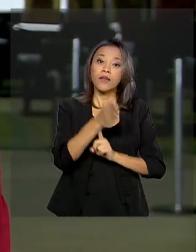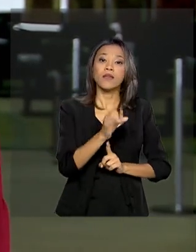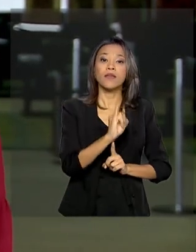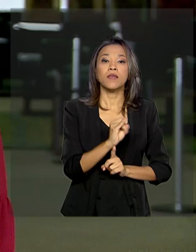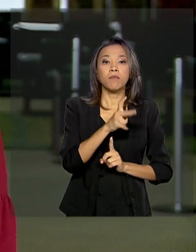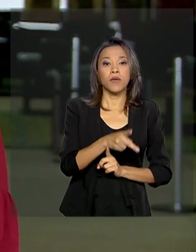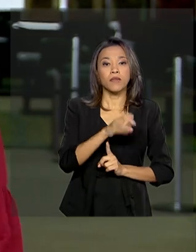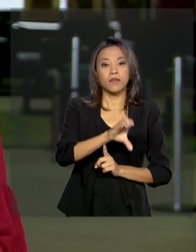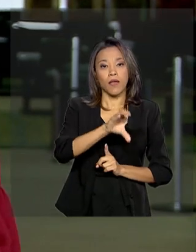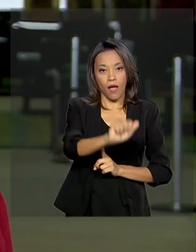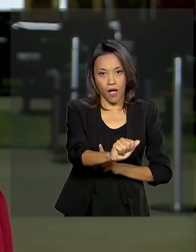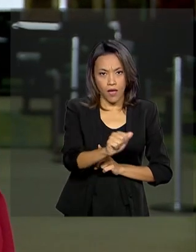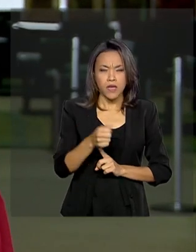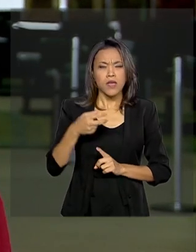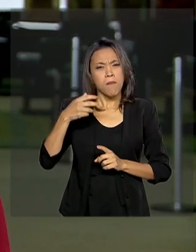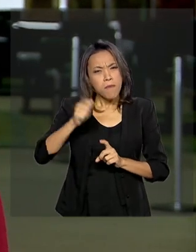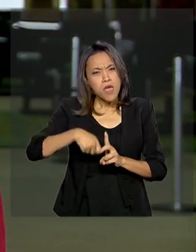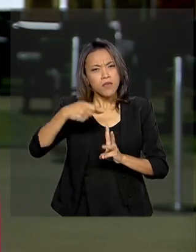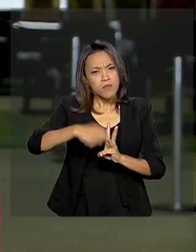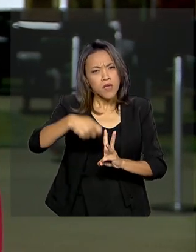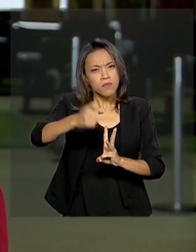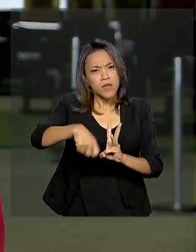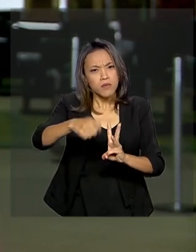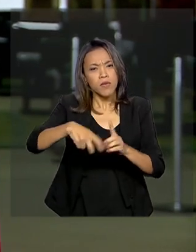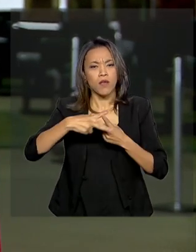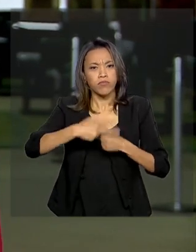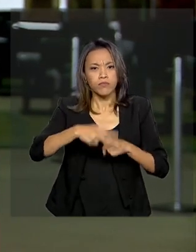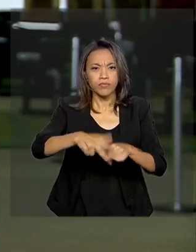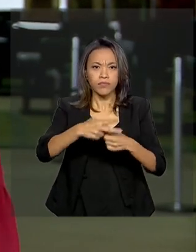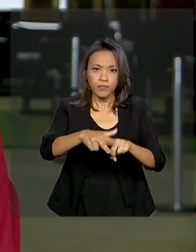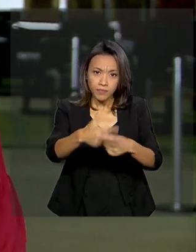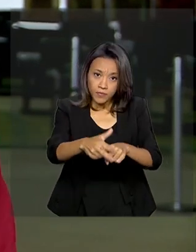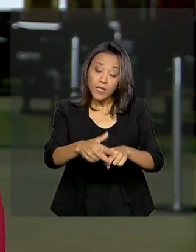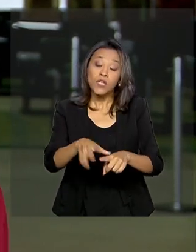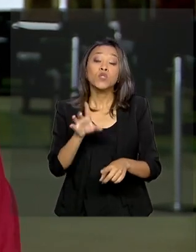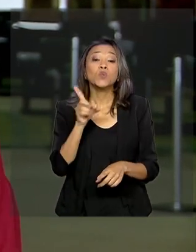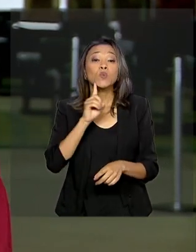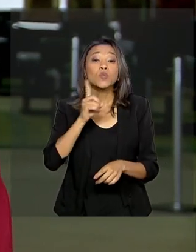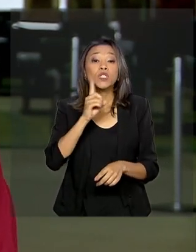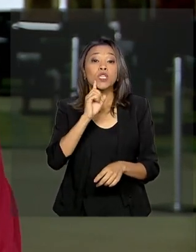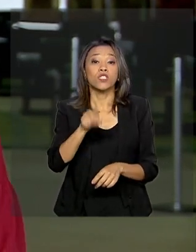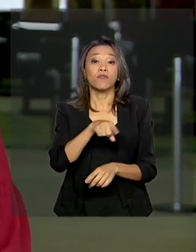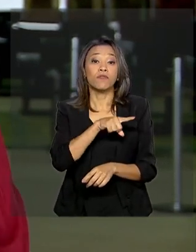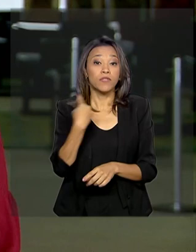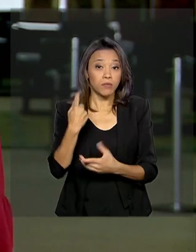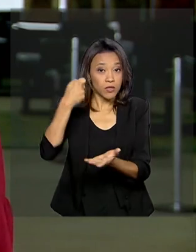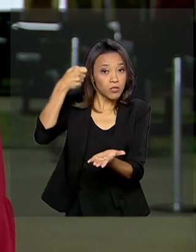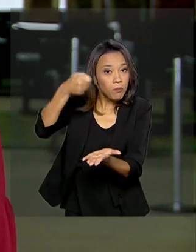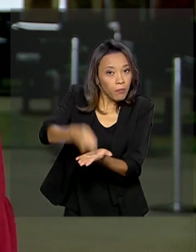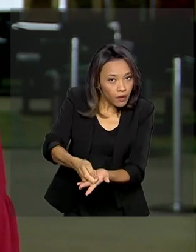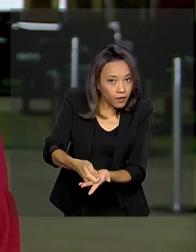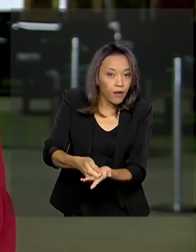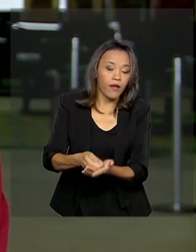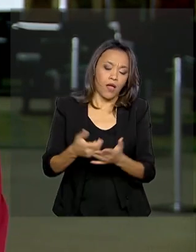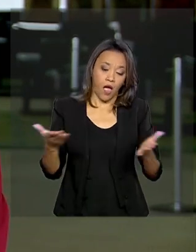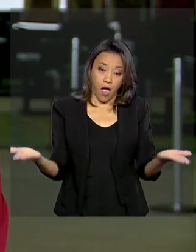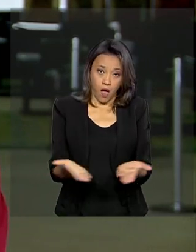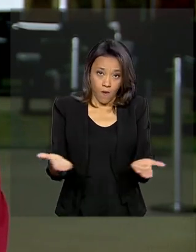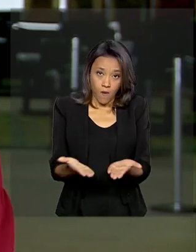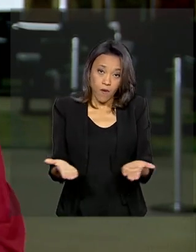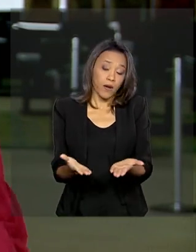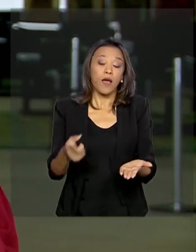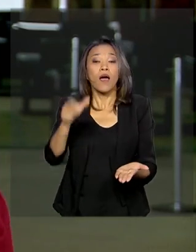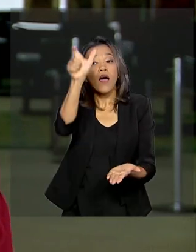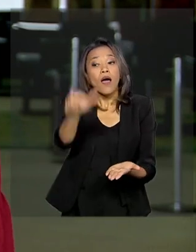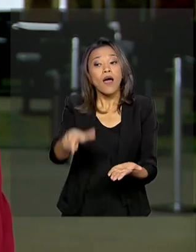Eles atualizam mensalmente o saldo devedor na data de vencimento das prestações. A partir de agora, o cliente